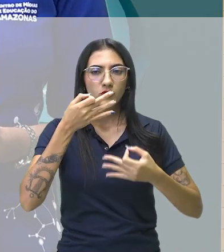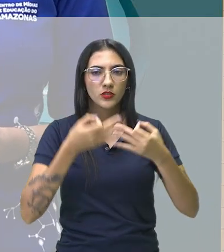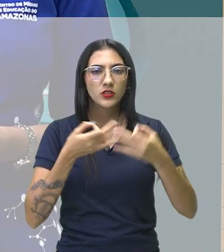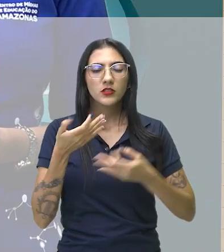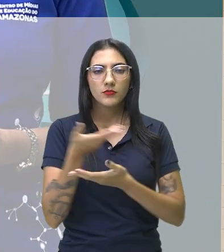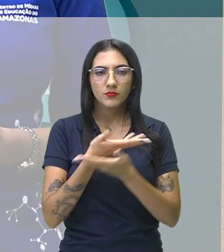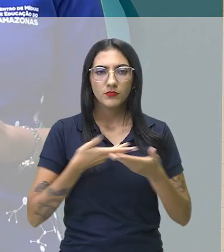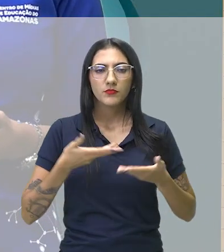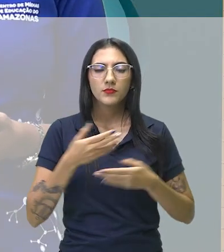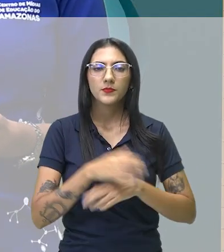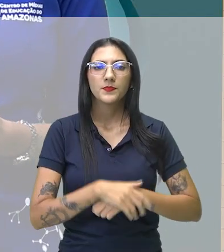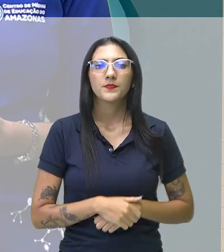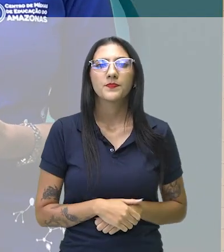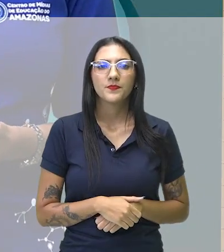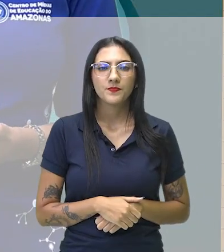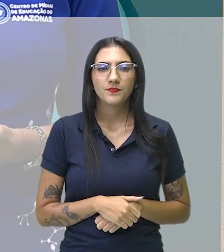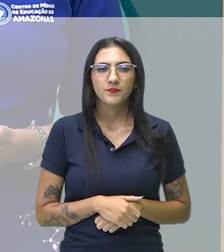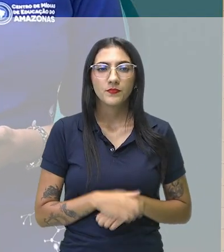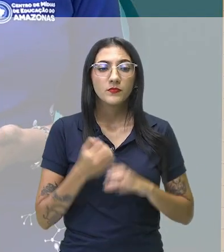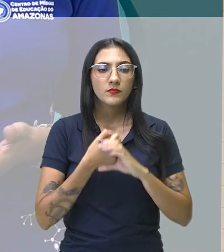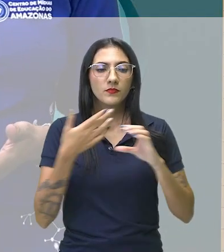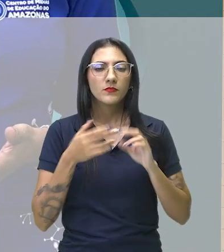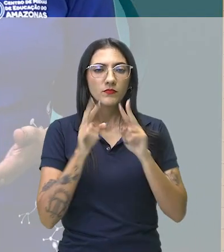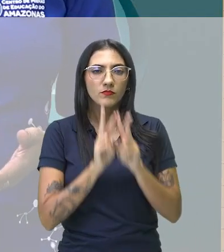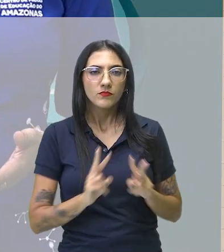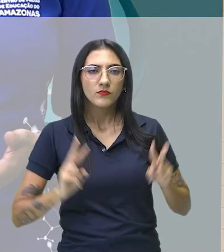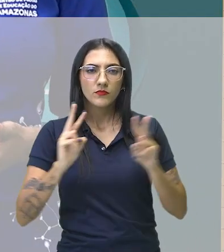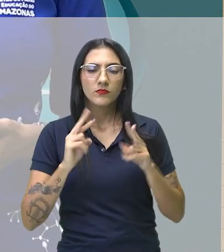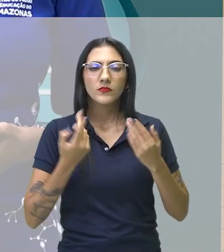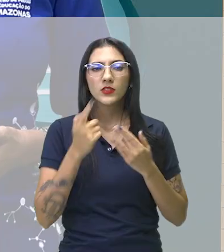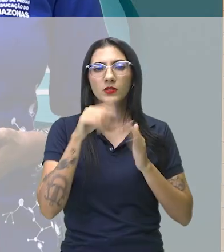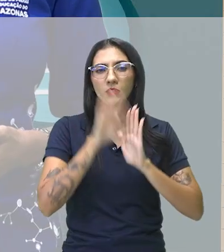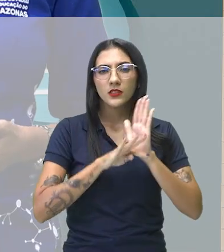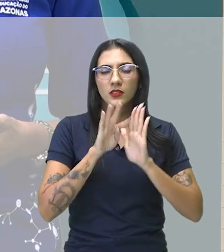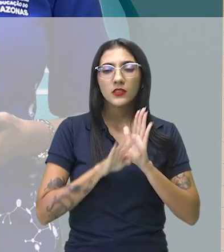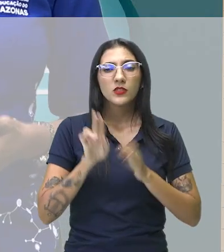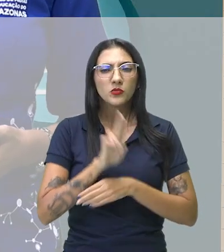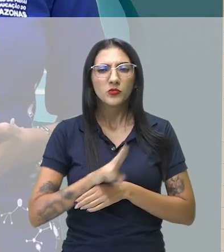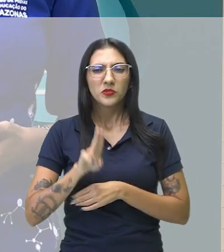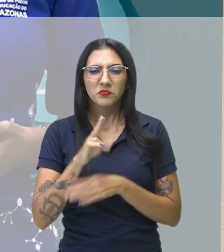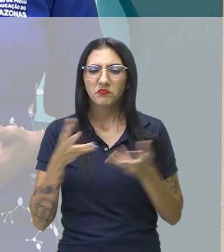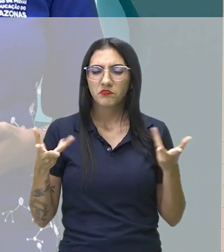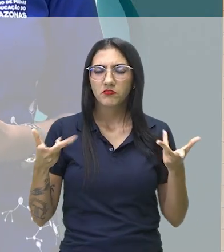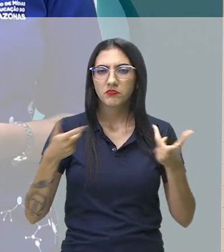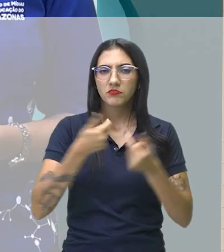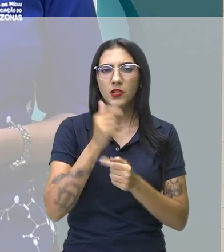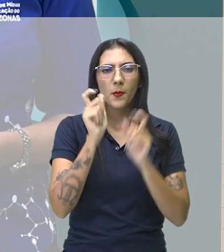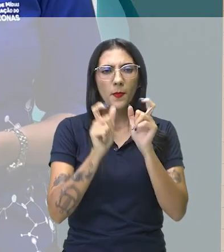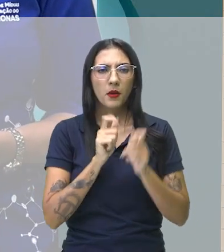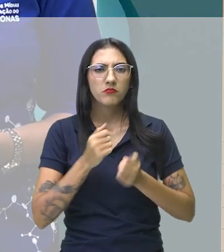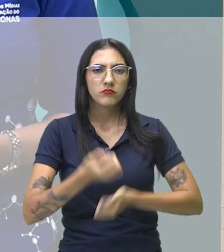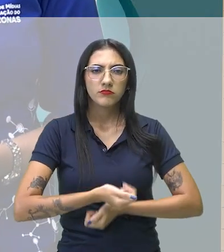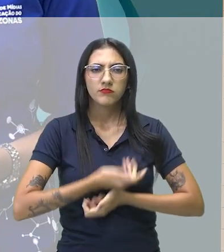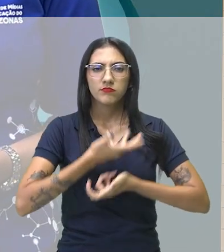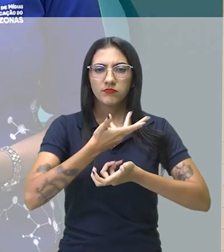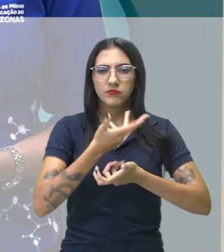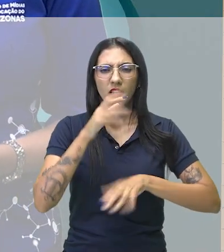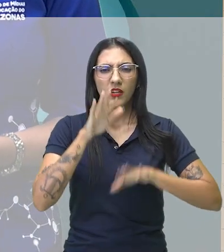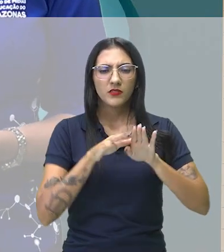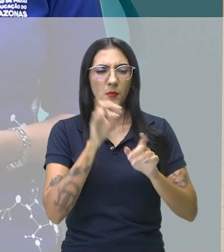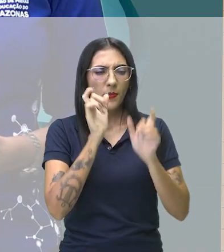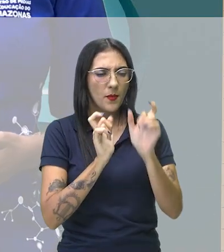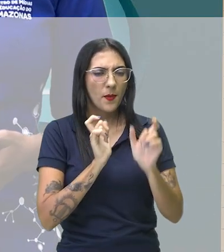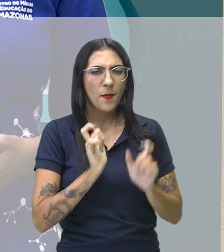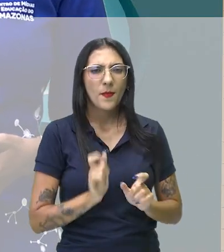e solidariedade. Valores estéticos. Os contos utilizam uma linguagem rica, expressiva, muitas vezes